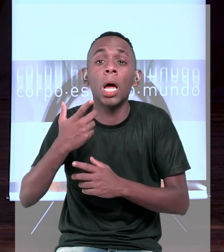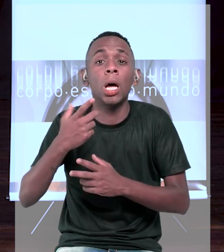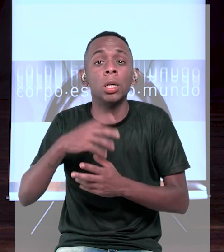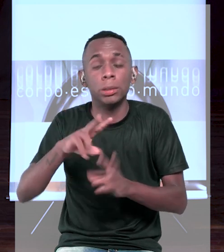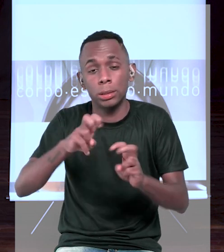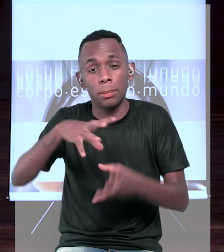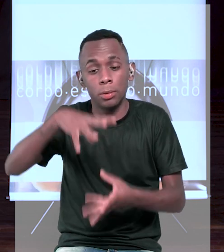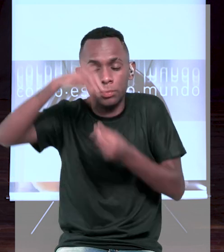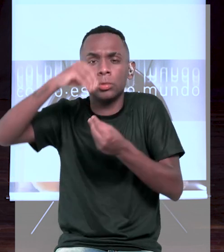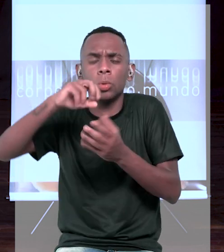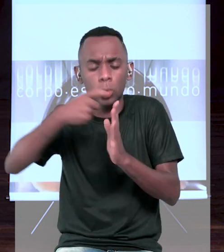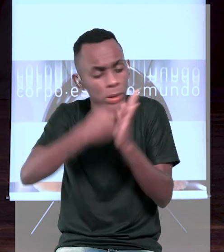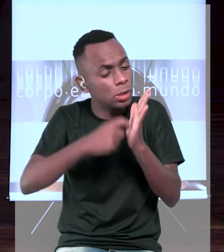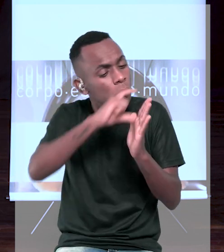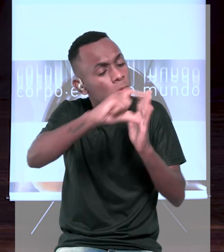chamado O Querer.